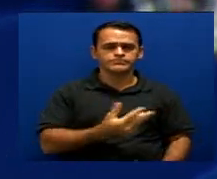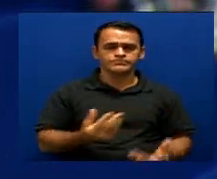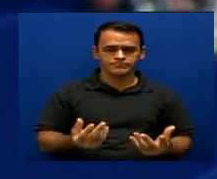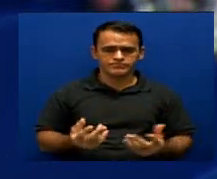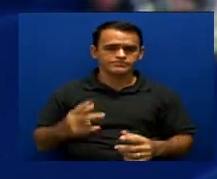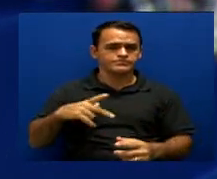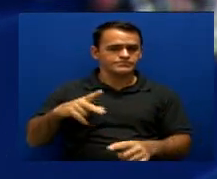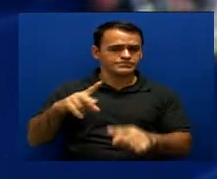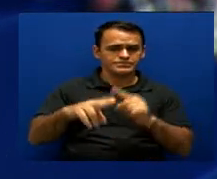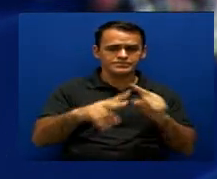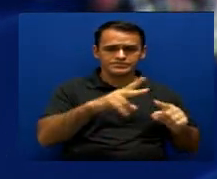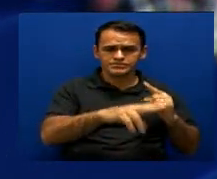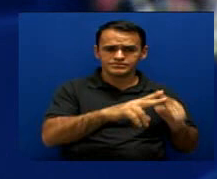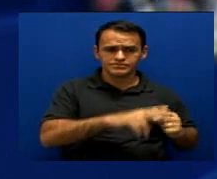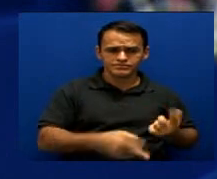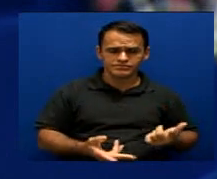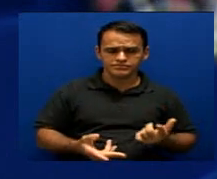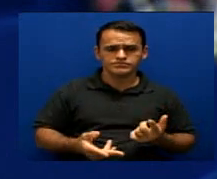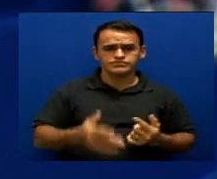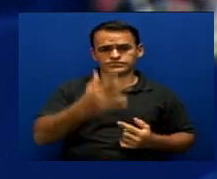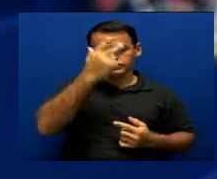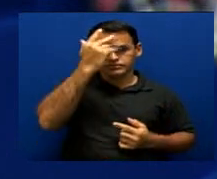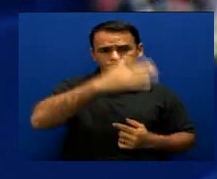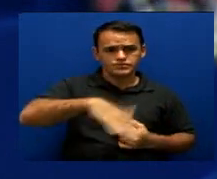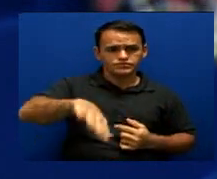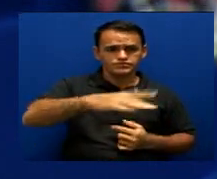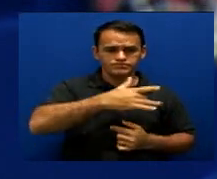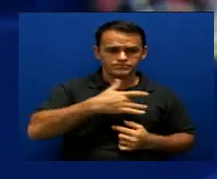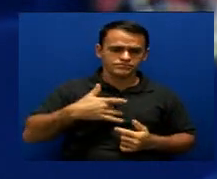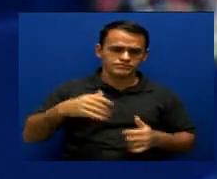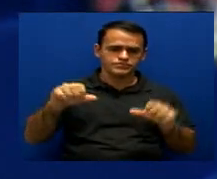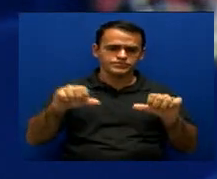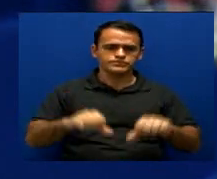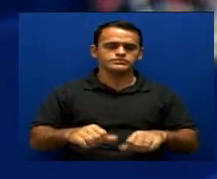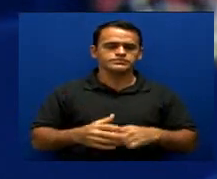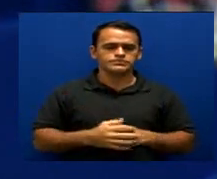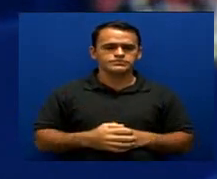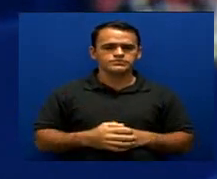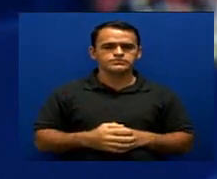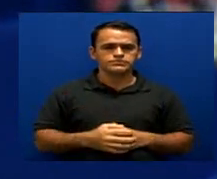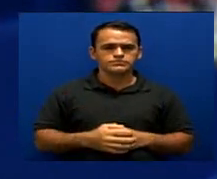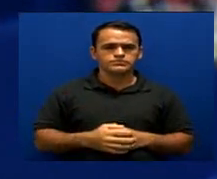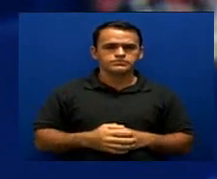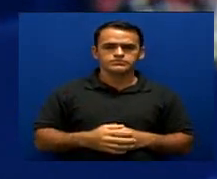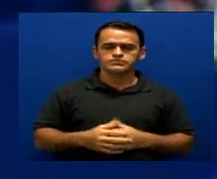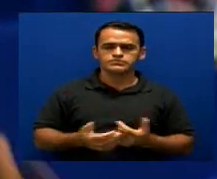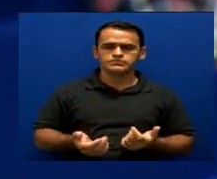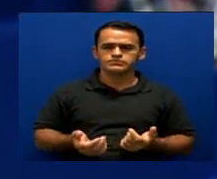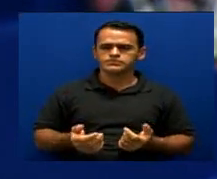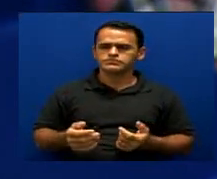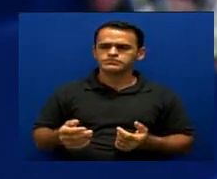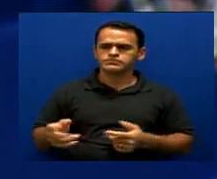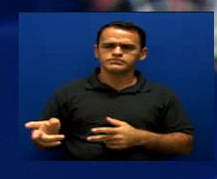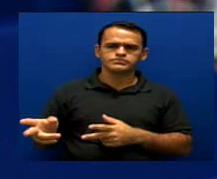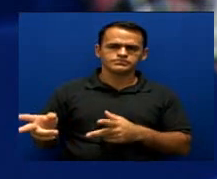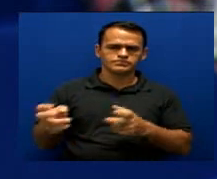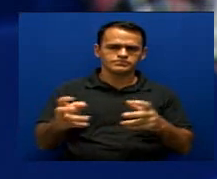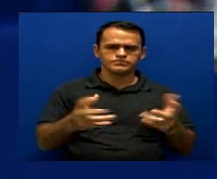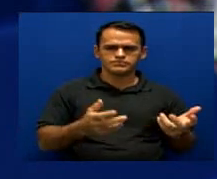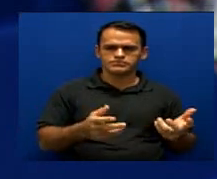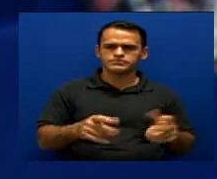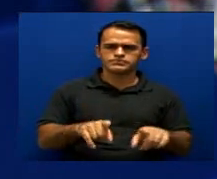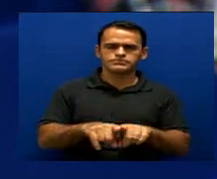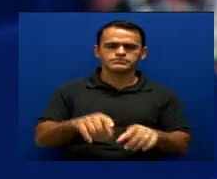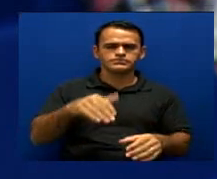população ao poder pela própria saúde das falas que eu sempre vejo até na um momento eleitoral